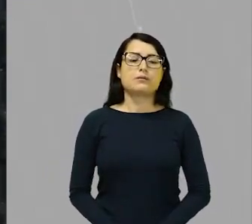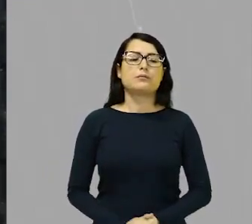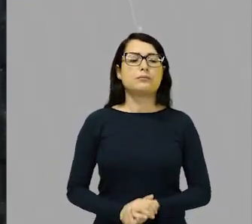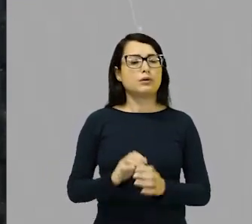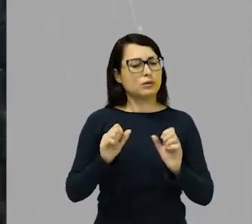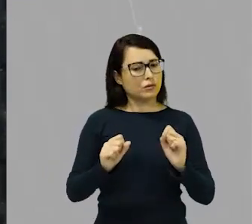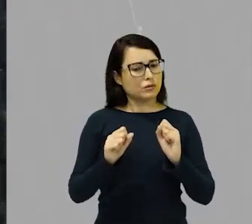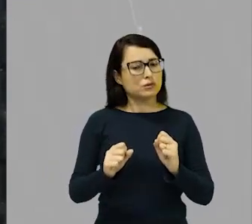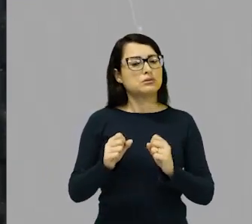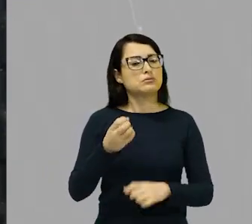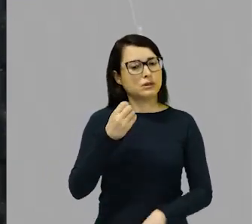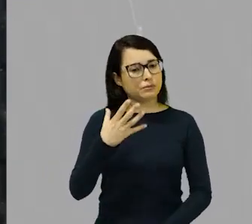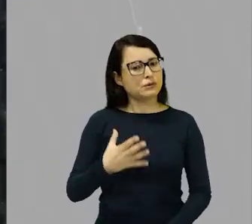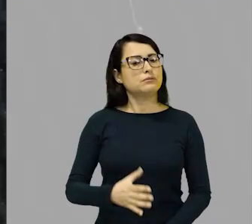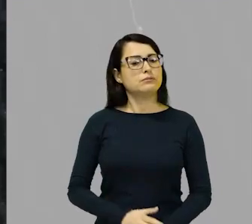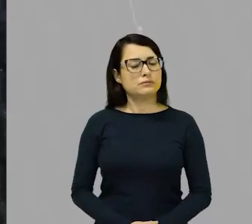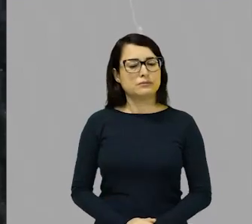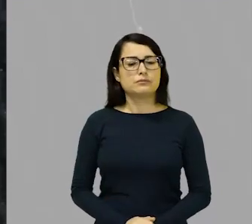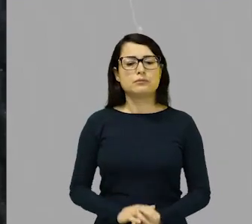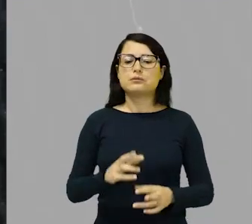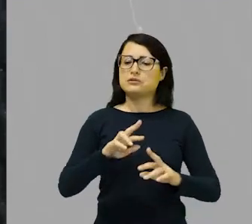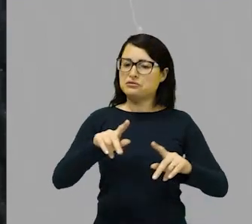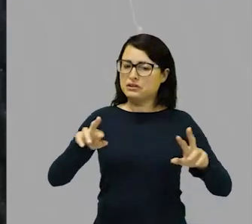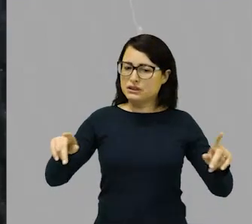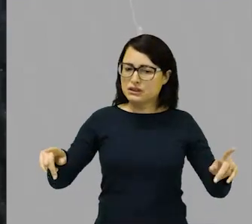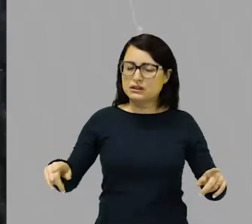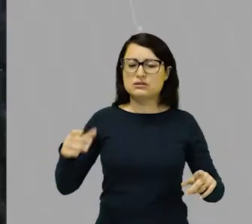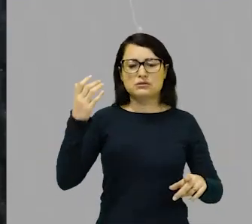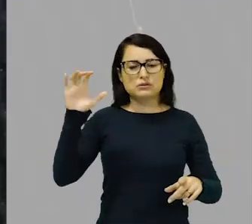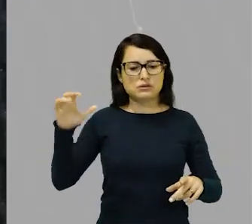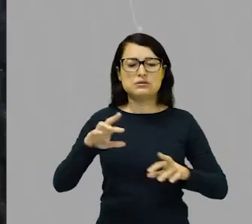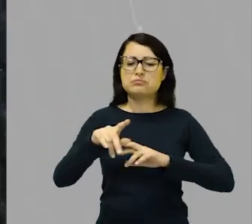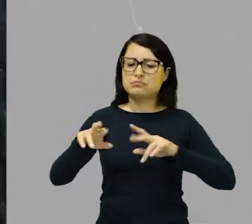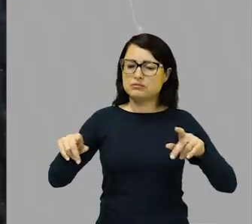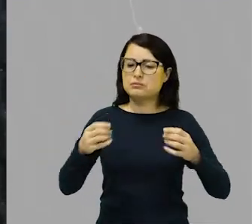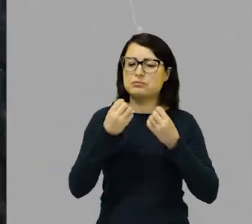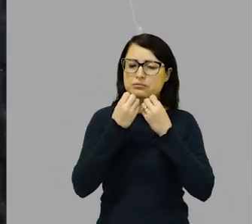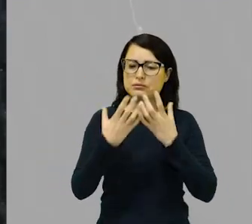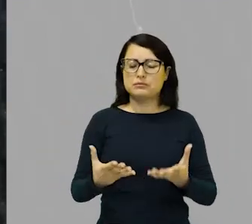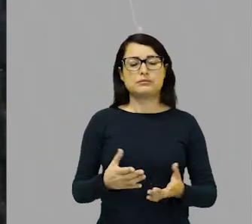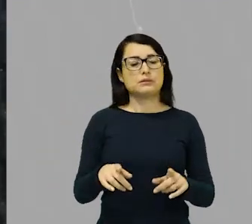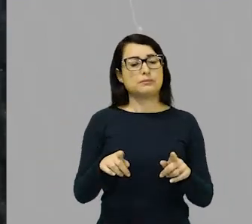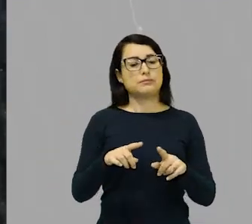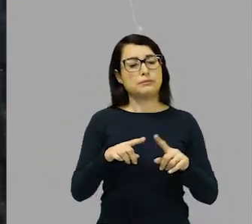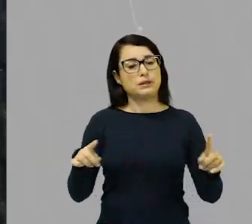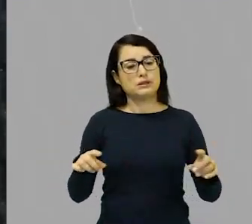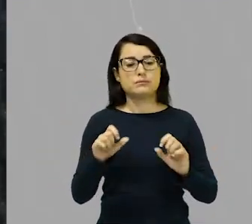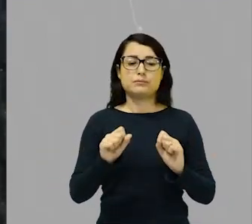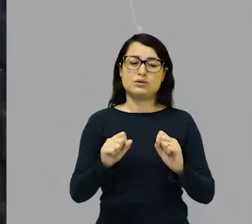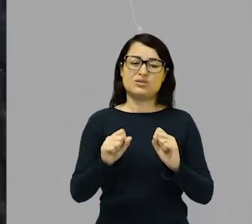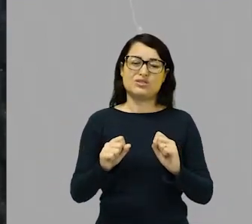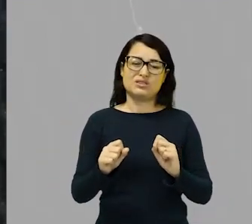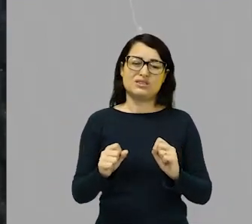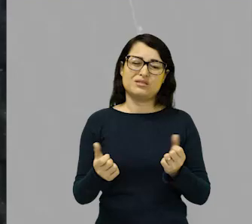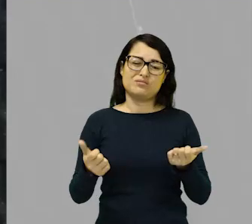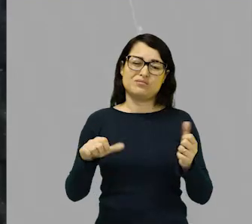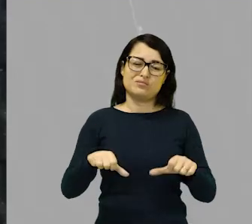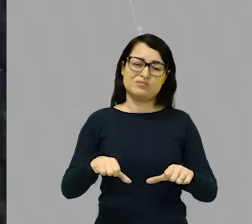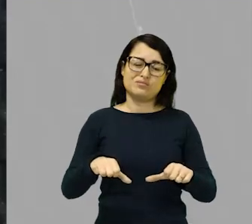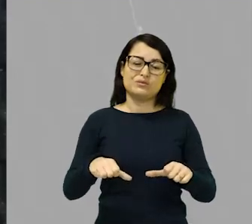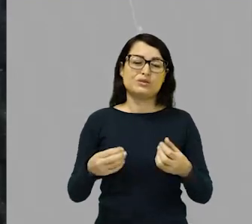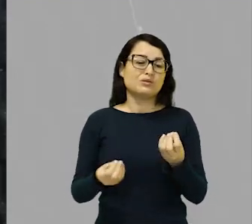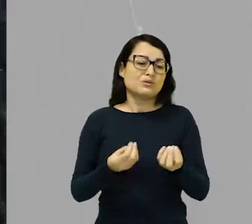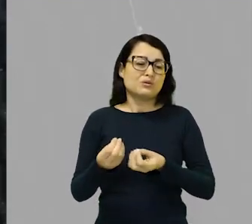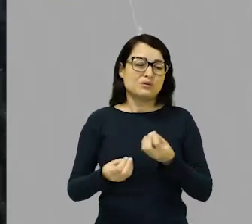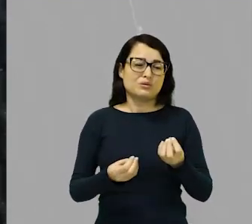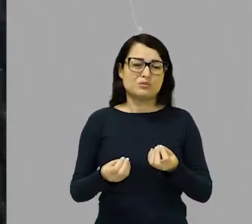primeiramente? Pode, porque mostra a diversidade, mostra a pluralidade. Mas também pode ter um efeito negativo, quando